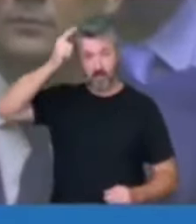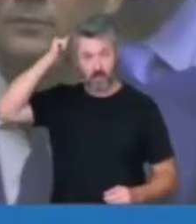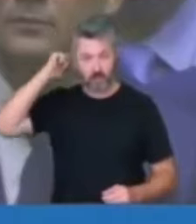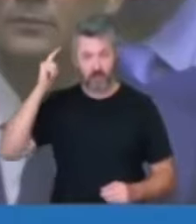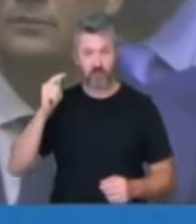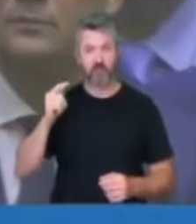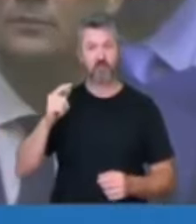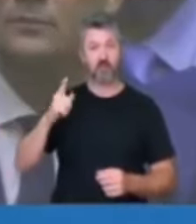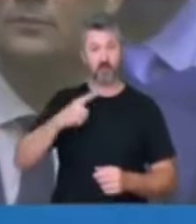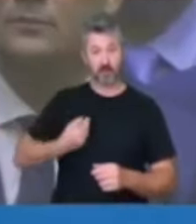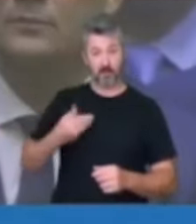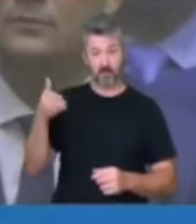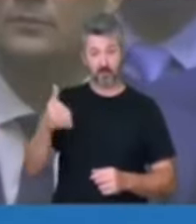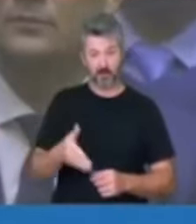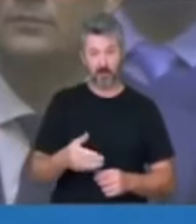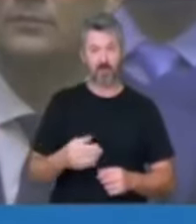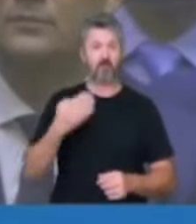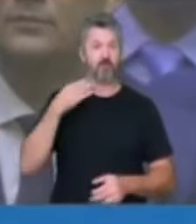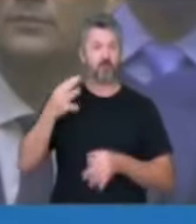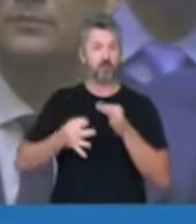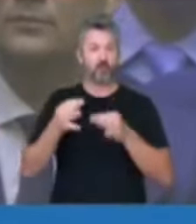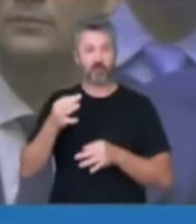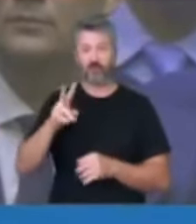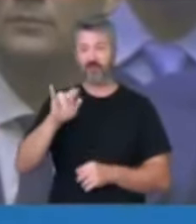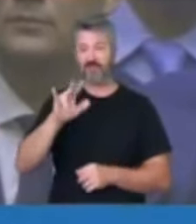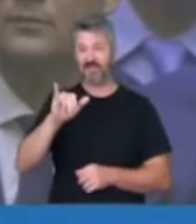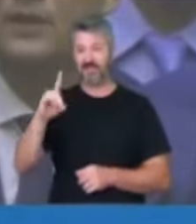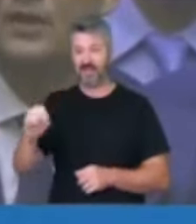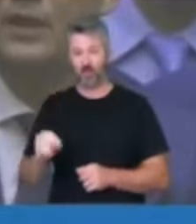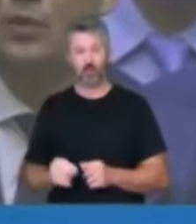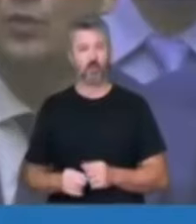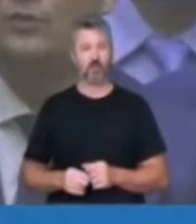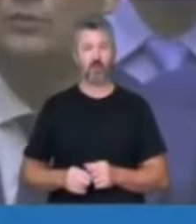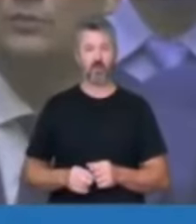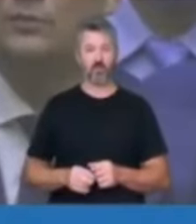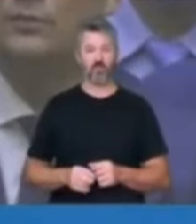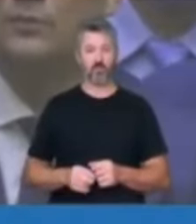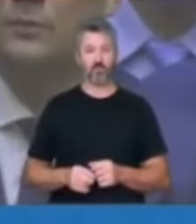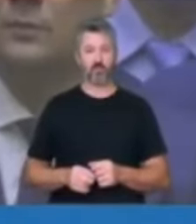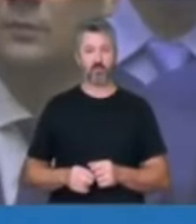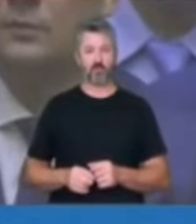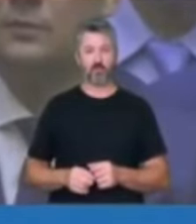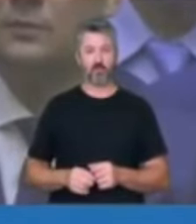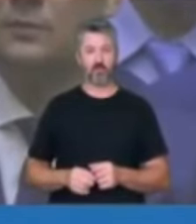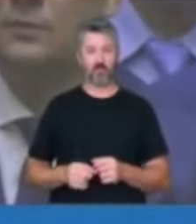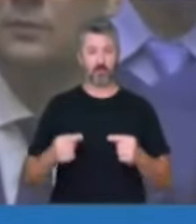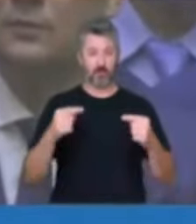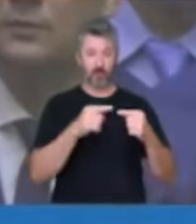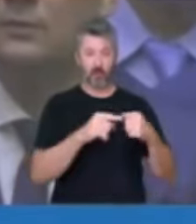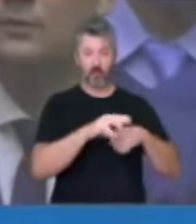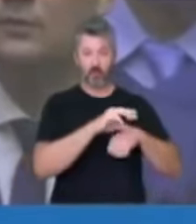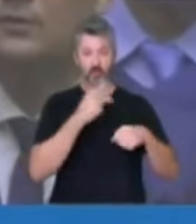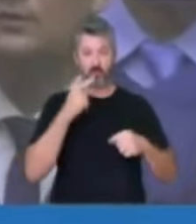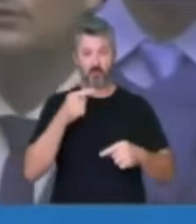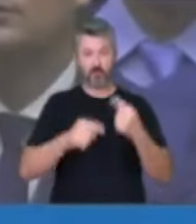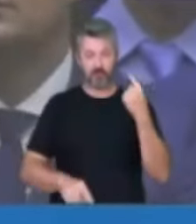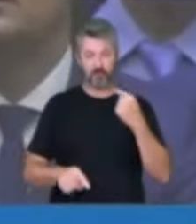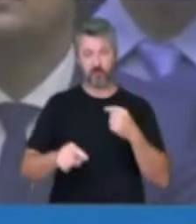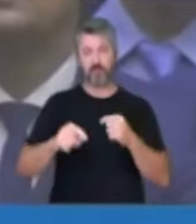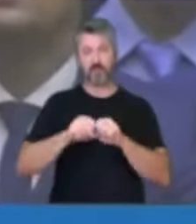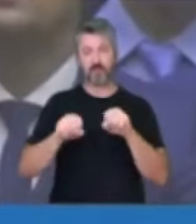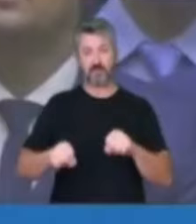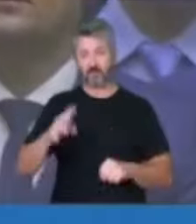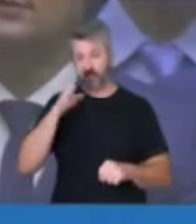foi parte um juiz viciado fora do juiz natural ass sen tiddo na constituição que viola o sistema acusatório